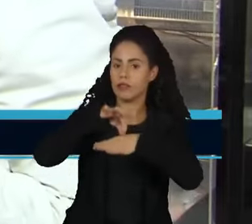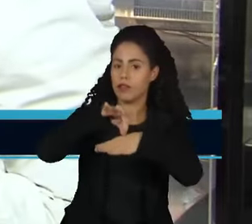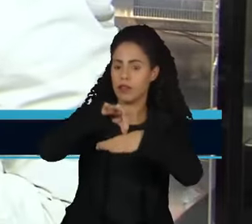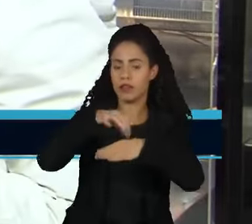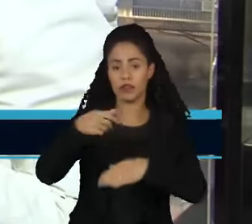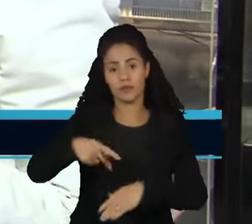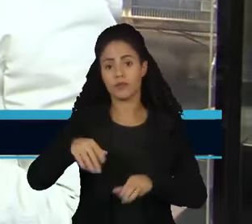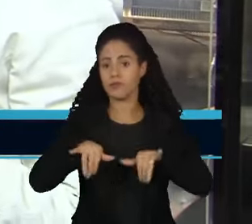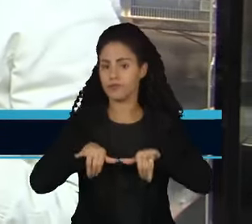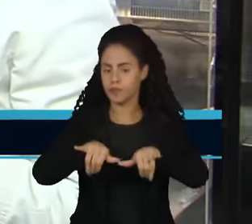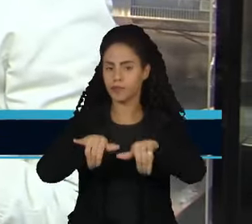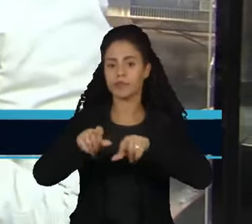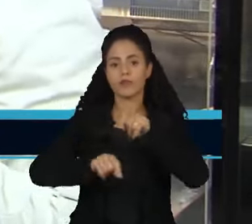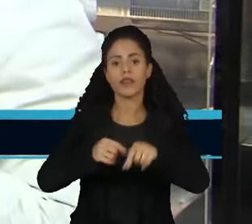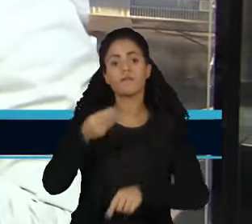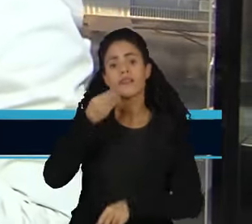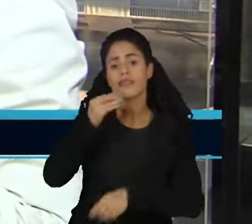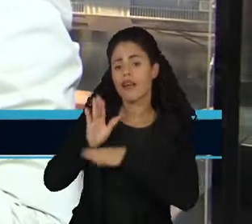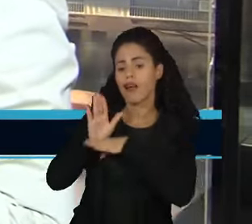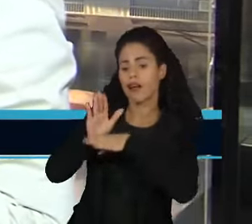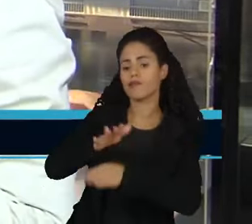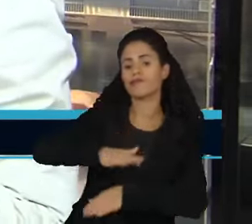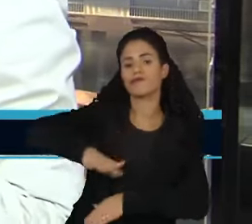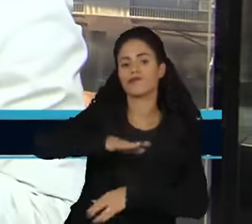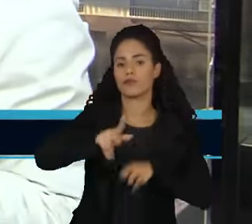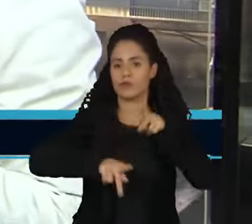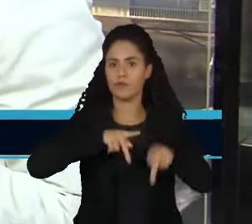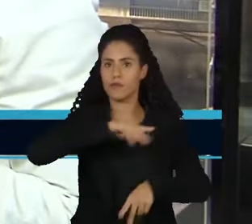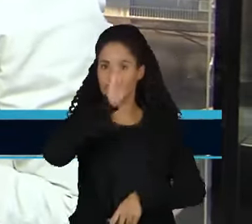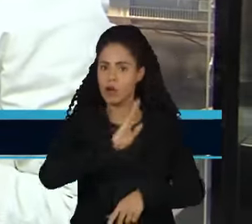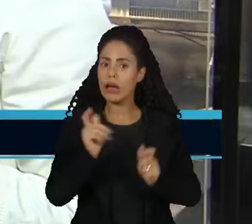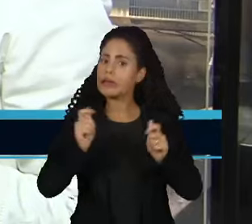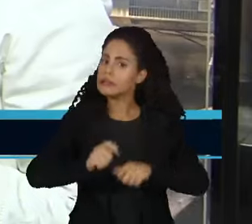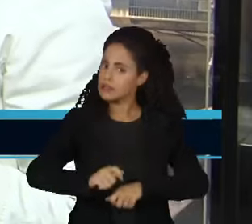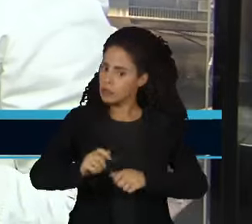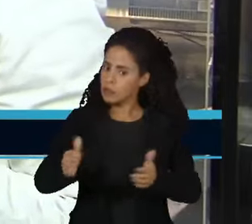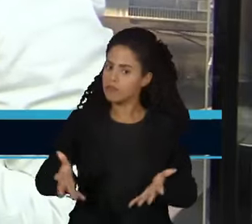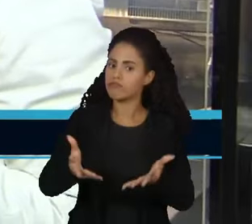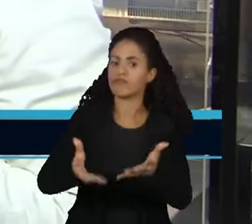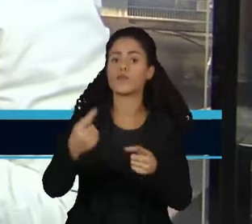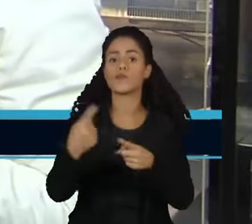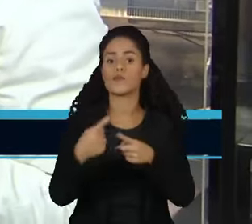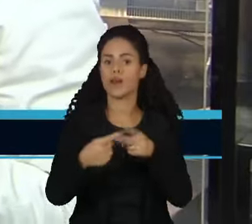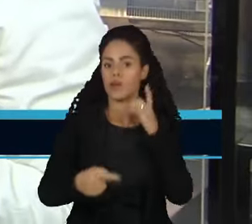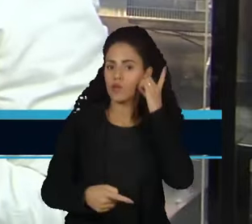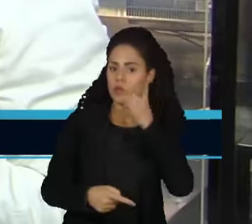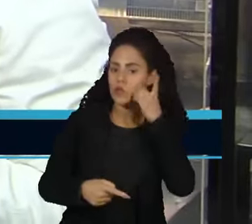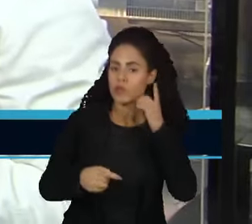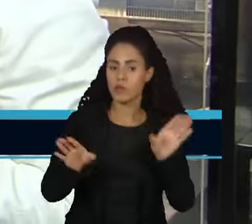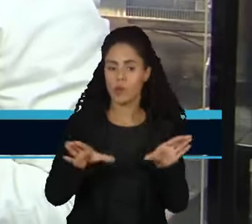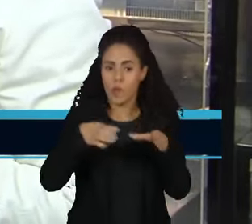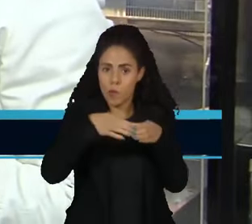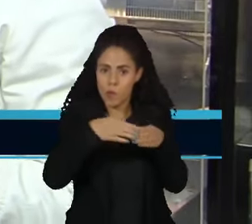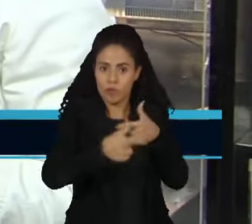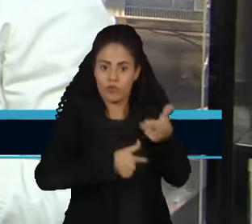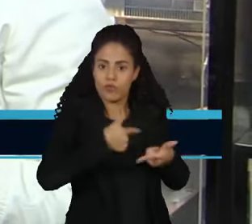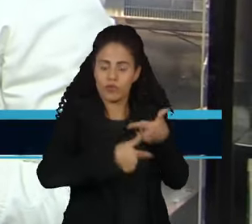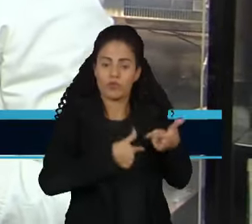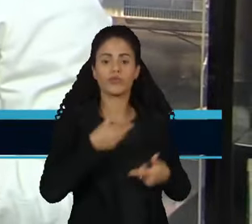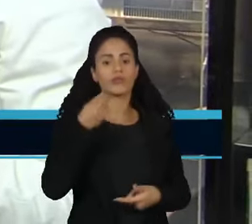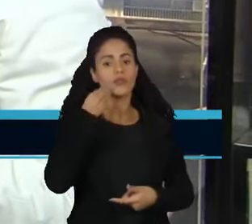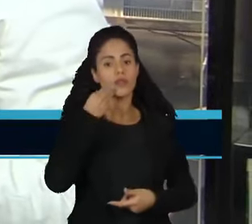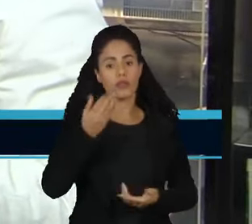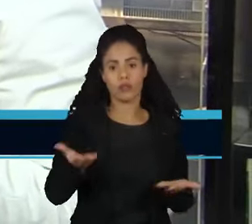gôndolas dos supermercados para a mesa do brasileiro pode ficar mais frequente. Os deputados que integram o grupo de trabalho